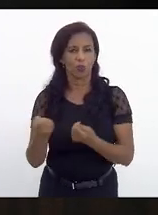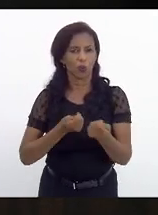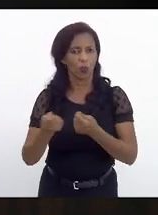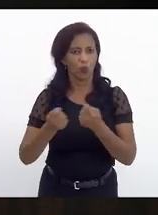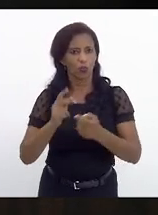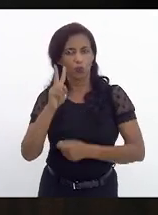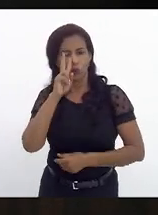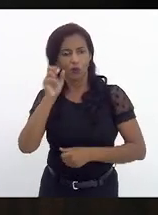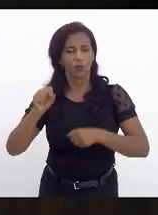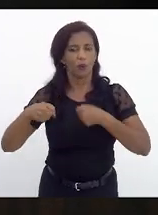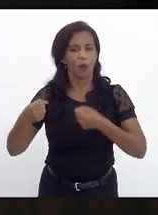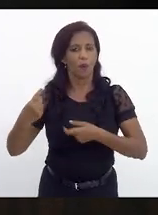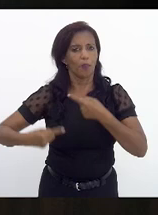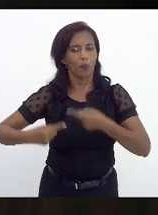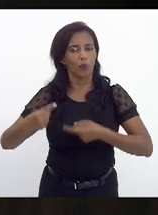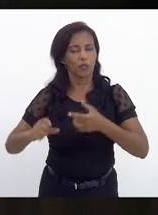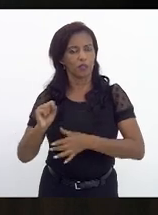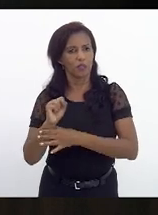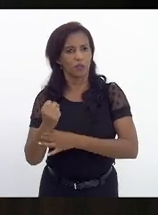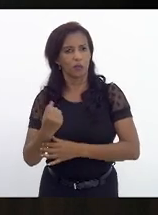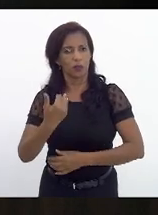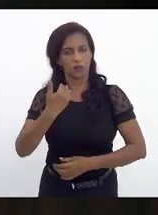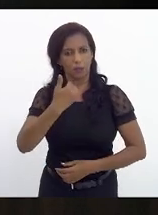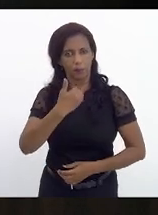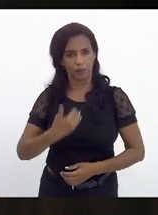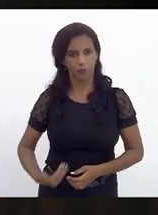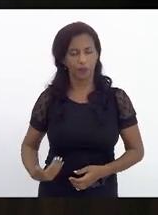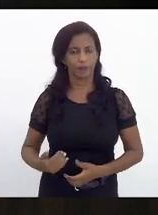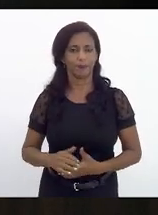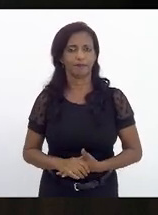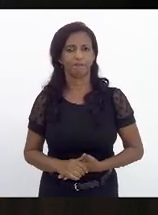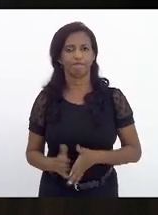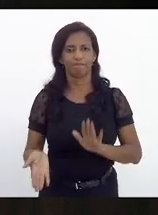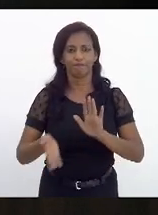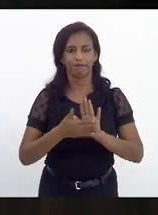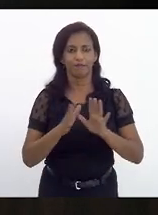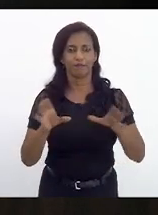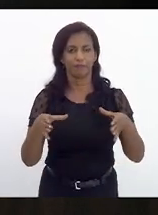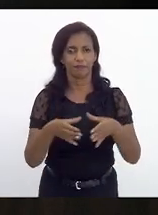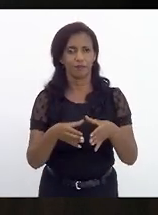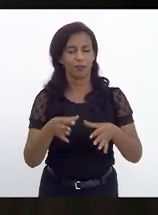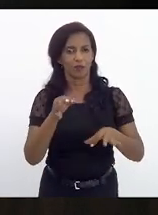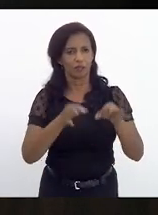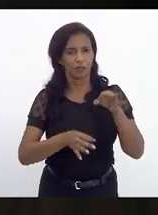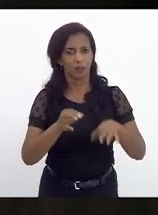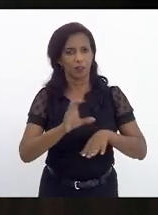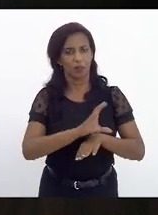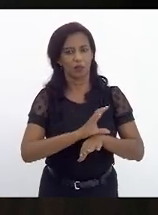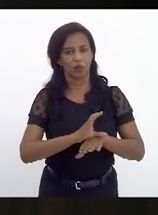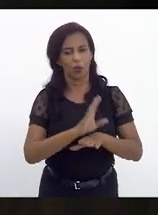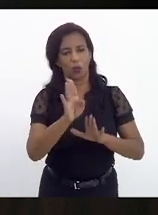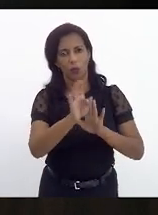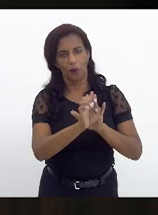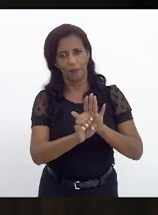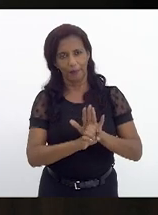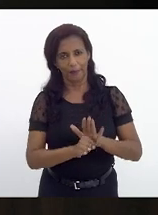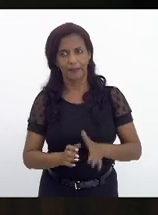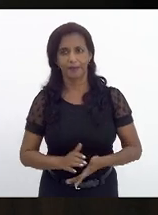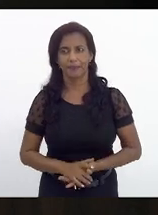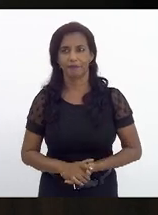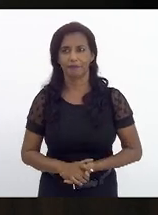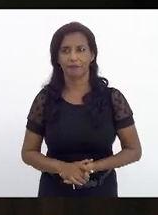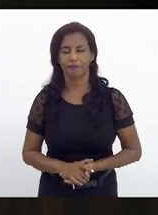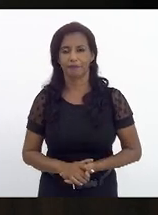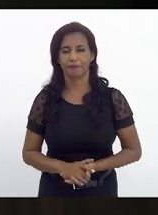fortalecimento de políticas públicas de segurança pública e da outras providências. Pareceres da Comissão de Constituição e Justiça pela condicionalidade com emendas.